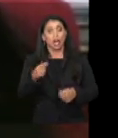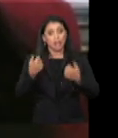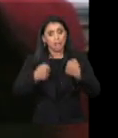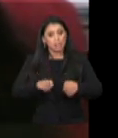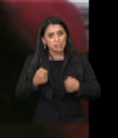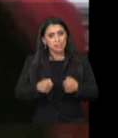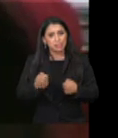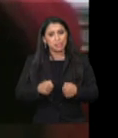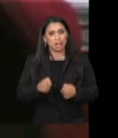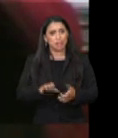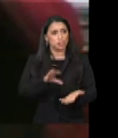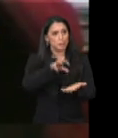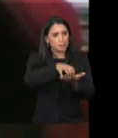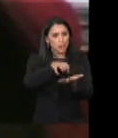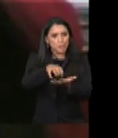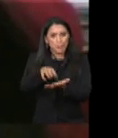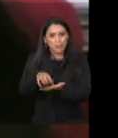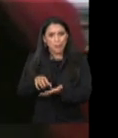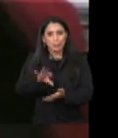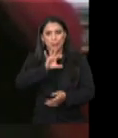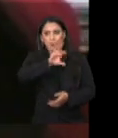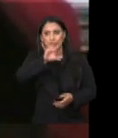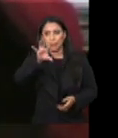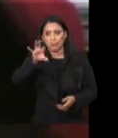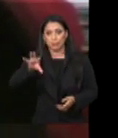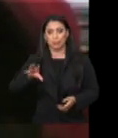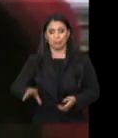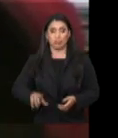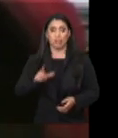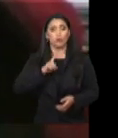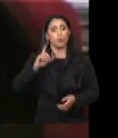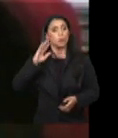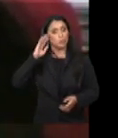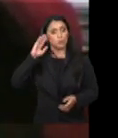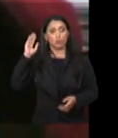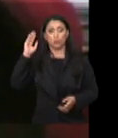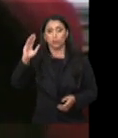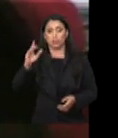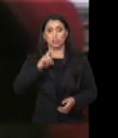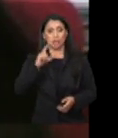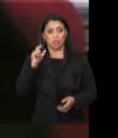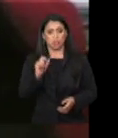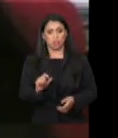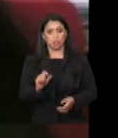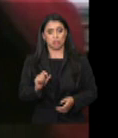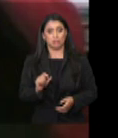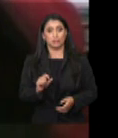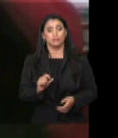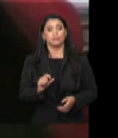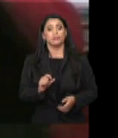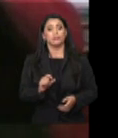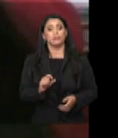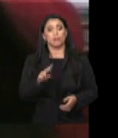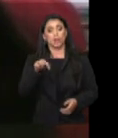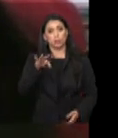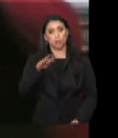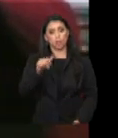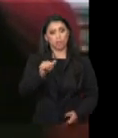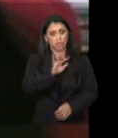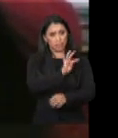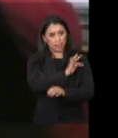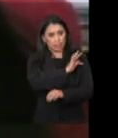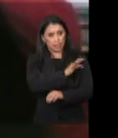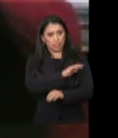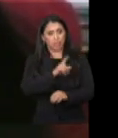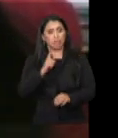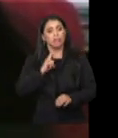de forma regionalizada com definição de prioridades conjuntas a nota técnica me pede 2020 mostra